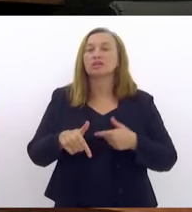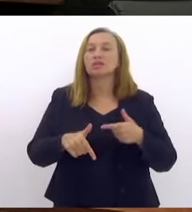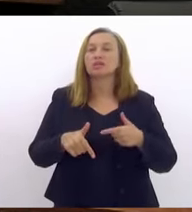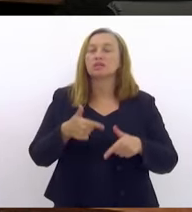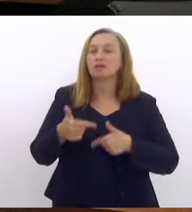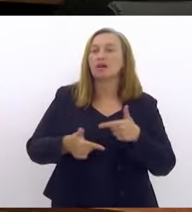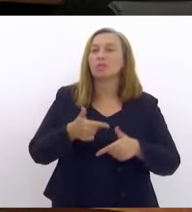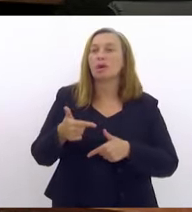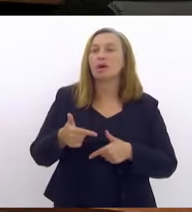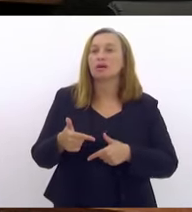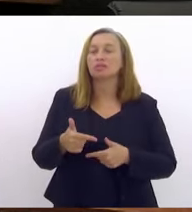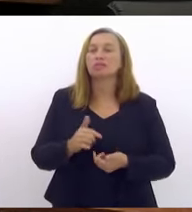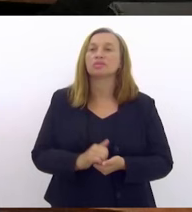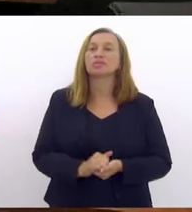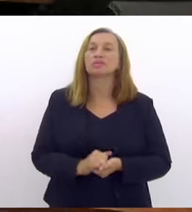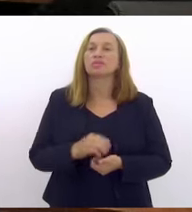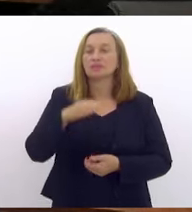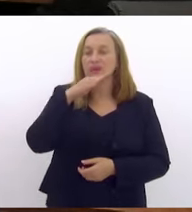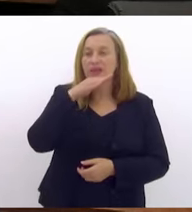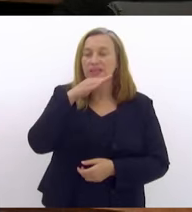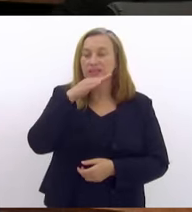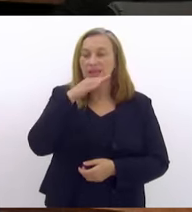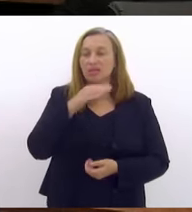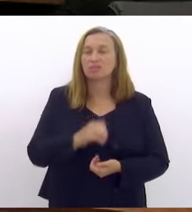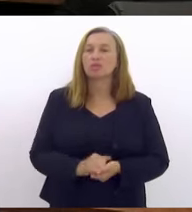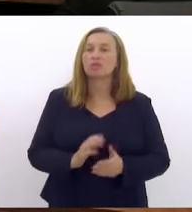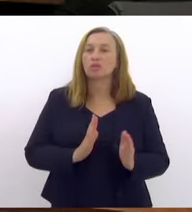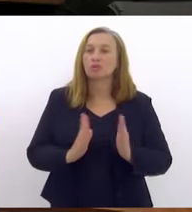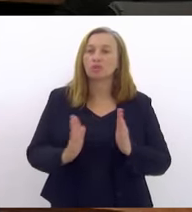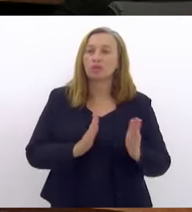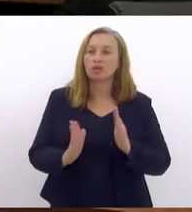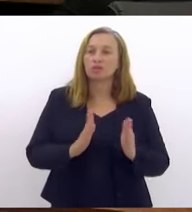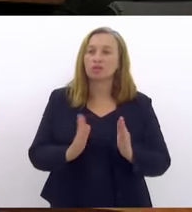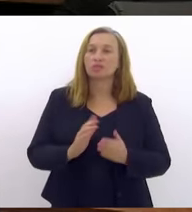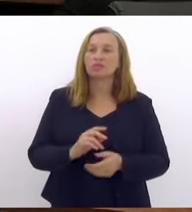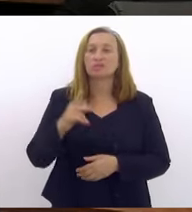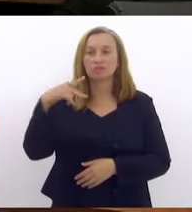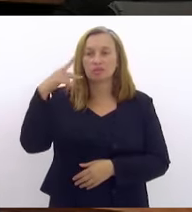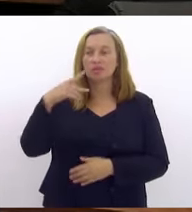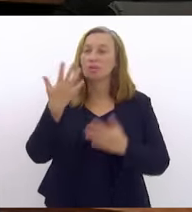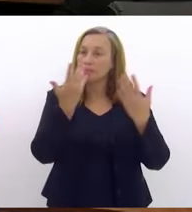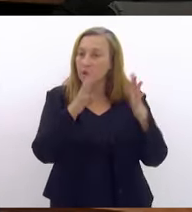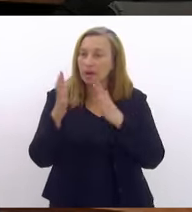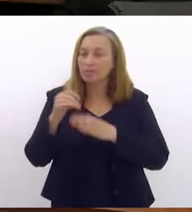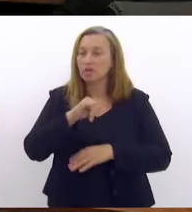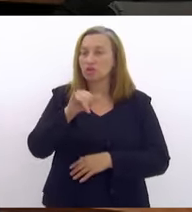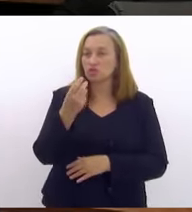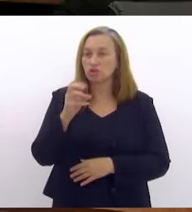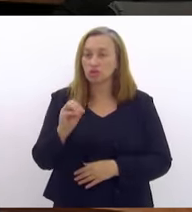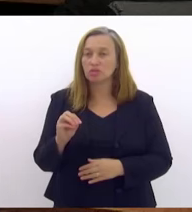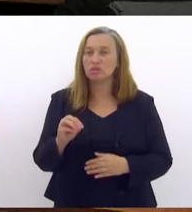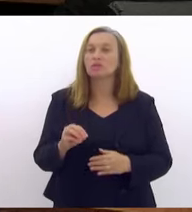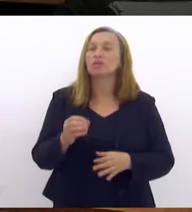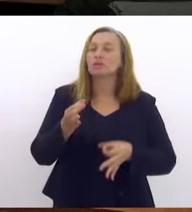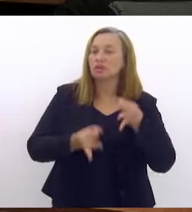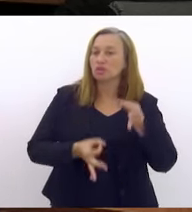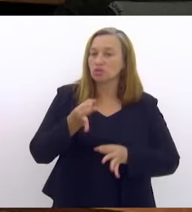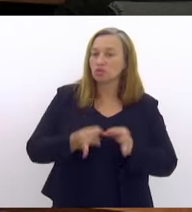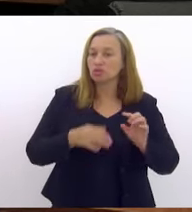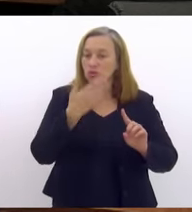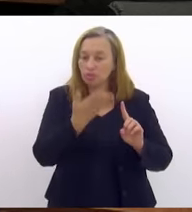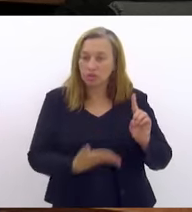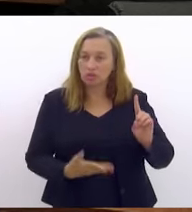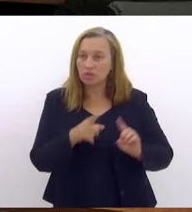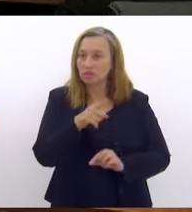também teve a oportunidade, né, de ficar um período na vereança. Juninho, parabéns, e essa homenagem é justa, que